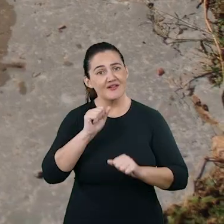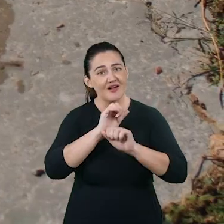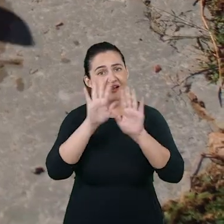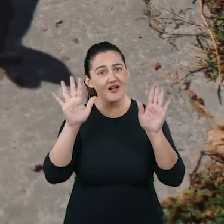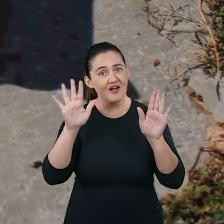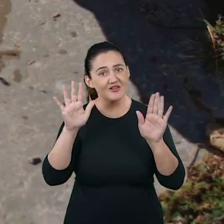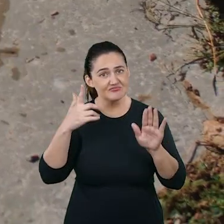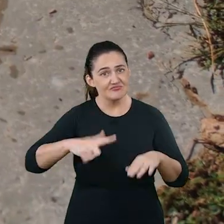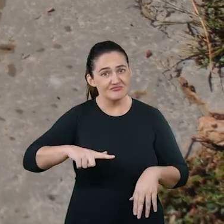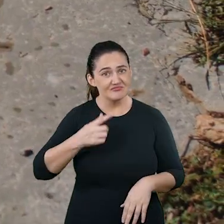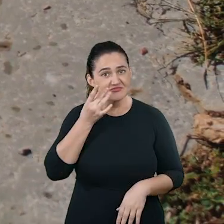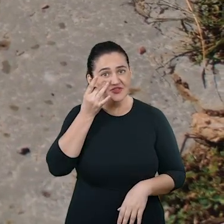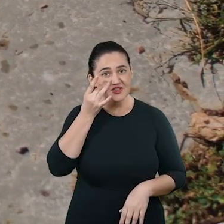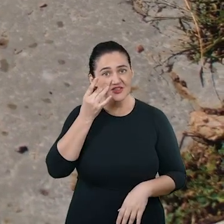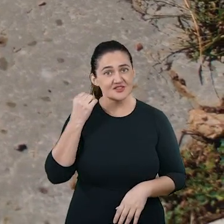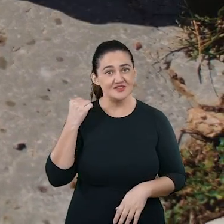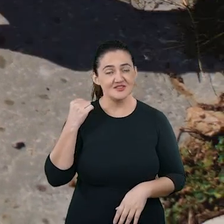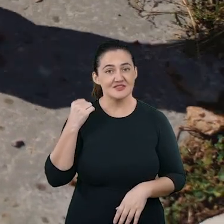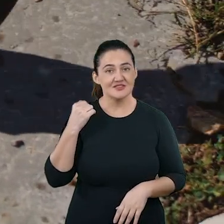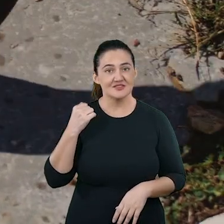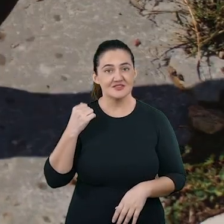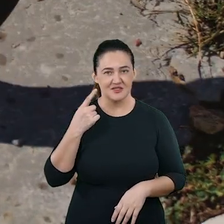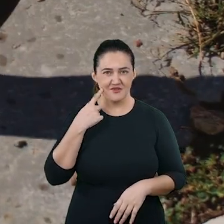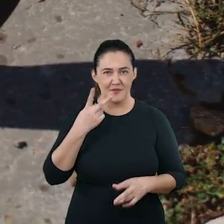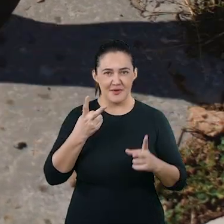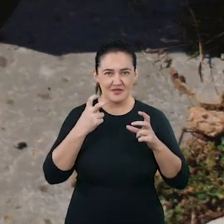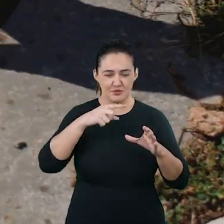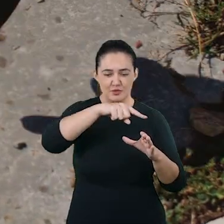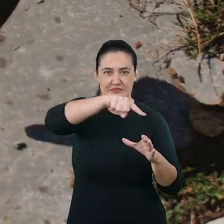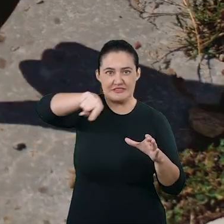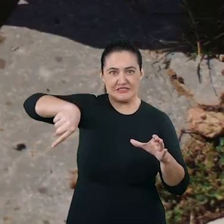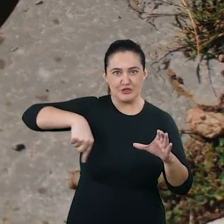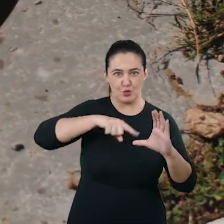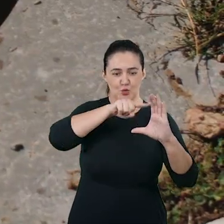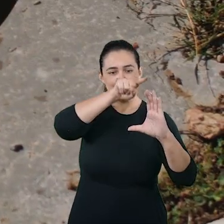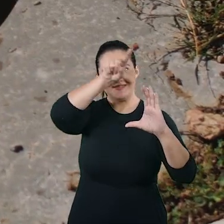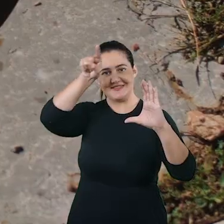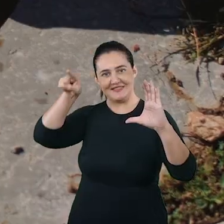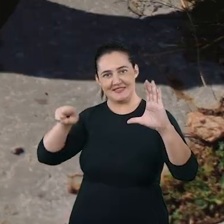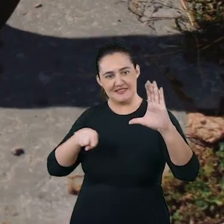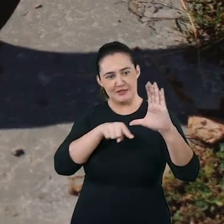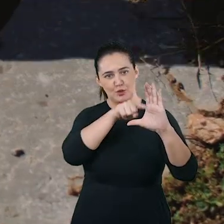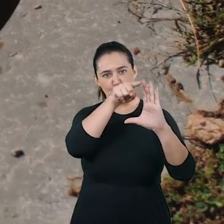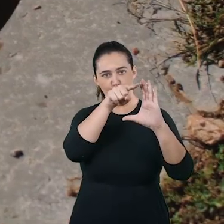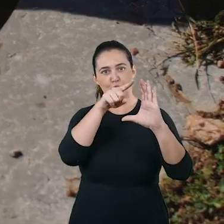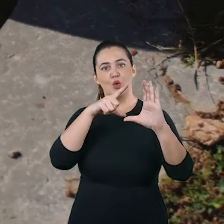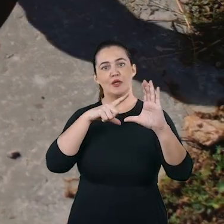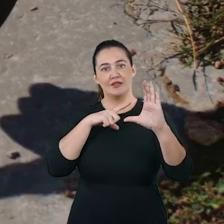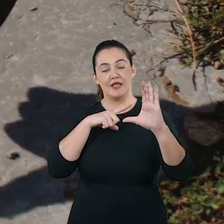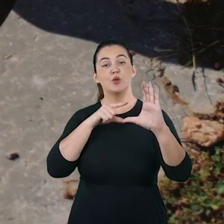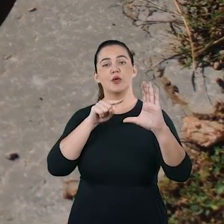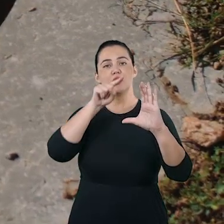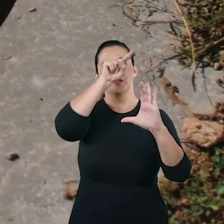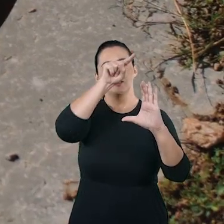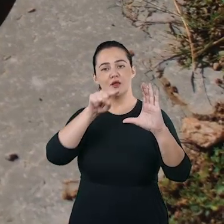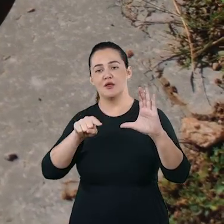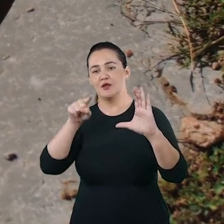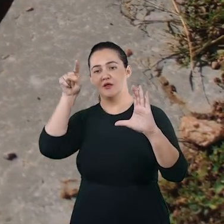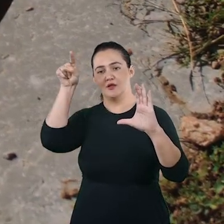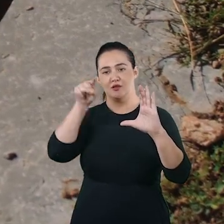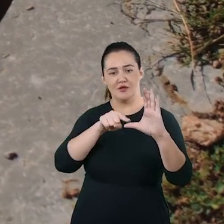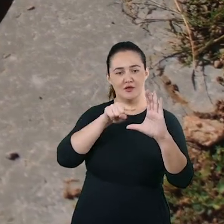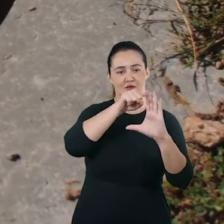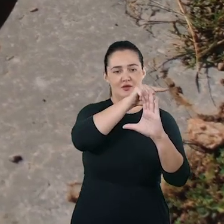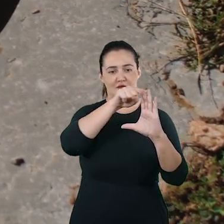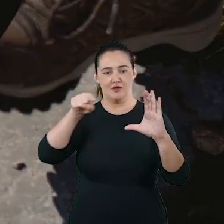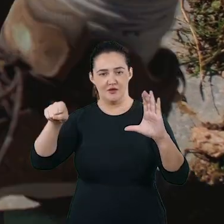verem aqui em casa. Olha aqui, ó, tá vendo? Tem um círculo aqui, toda essa parte aqui, e no meio tem como se fosse um asterisco. Aqui